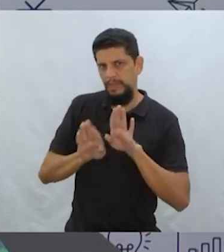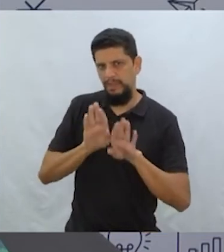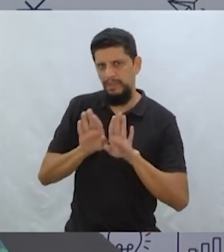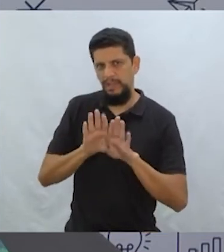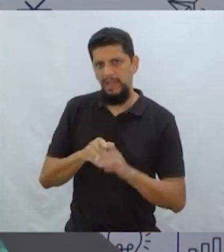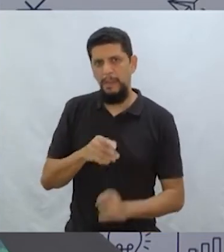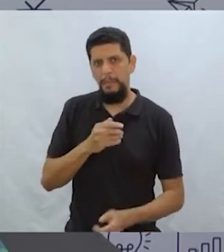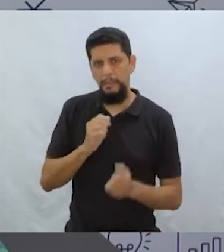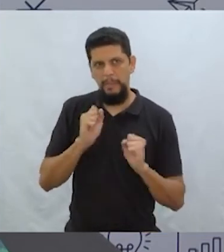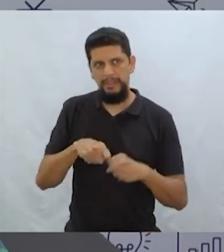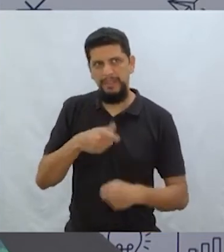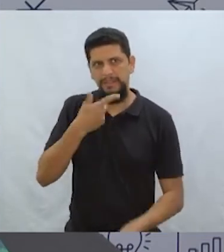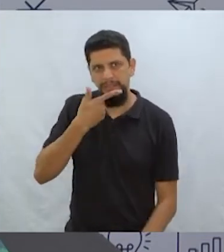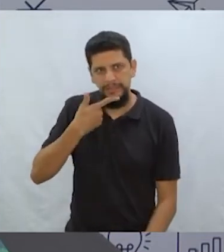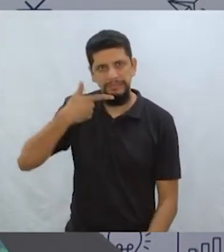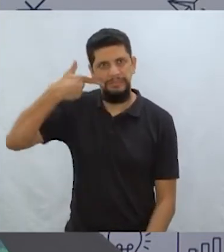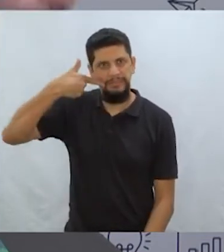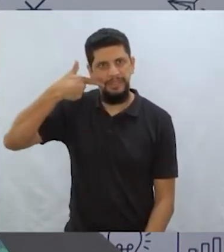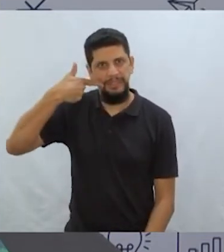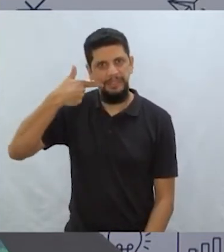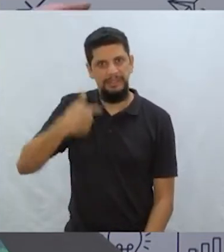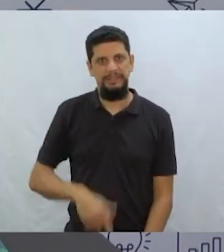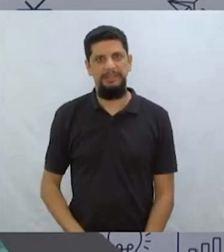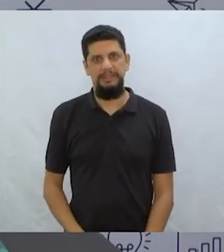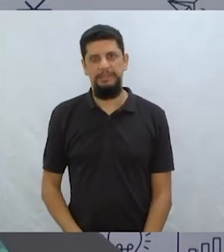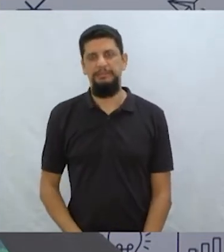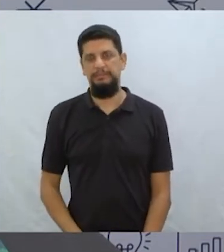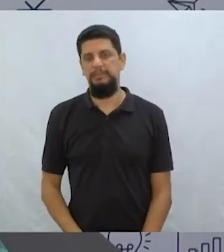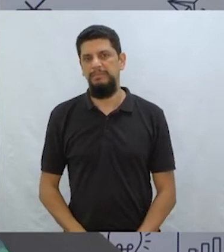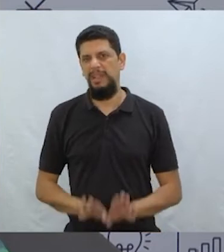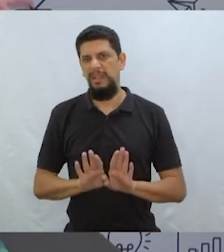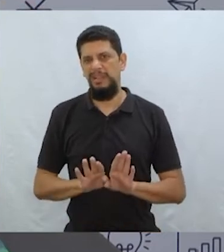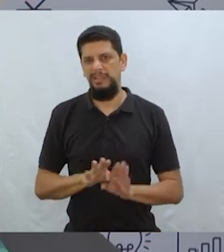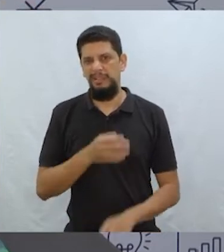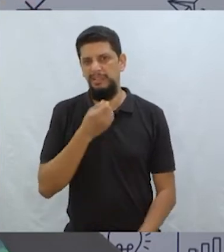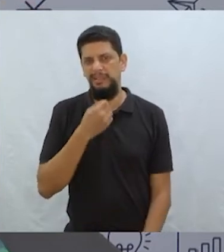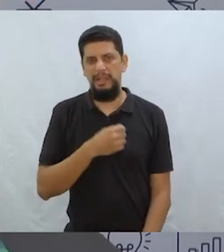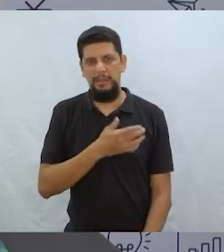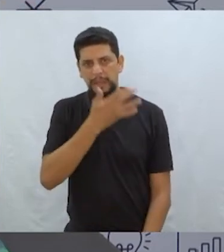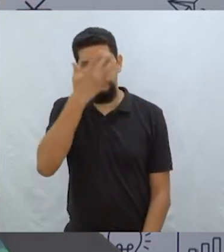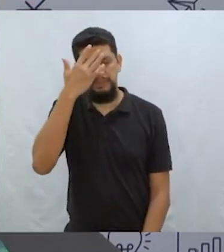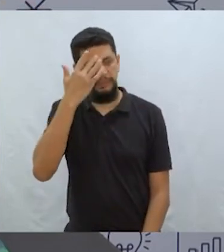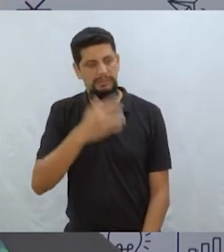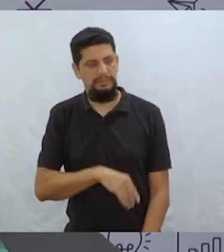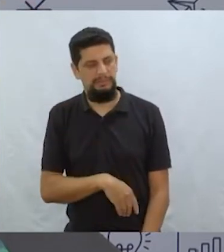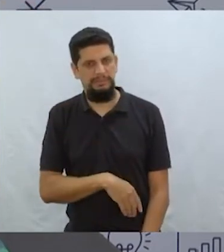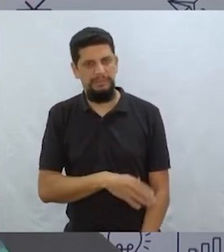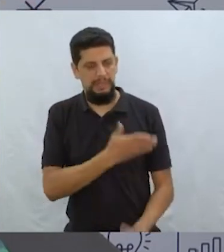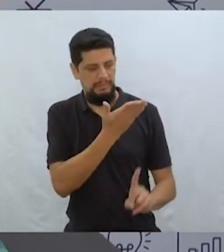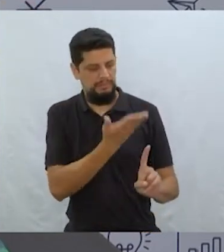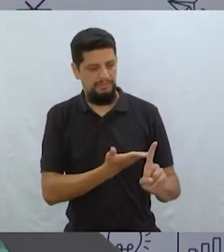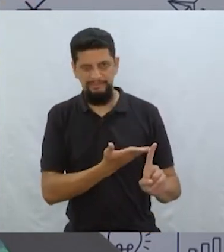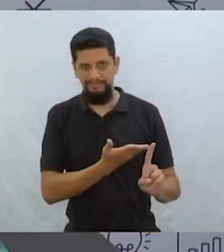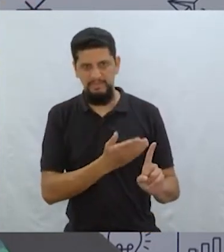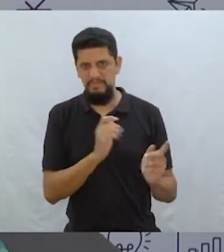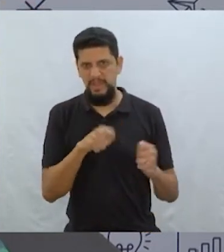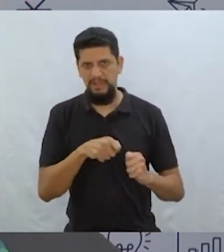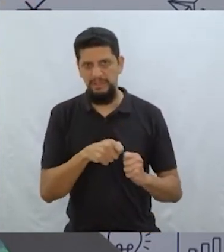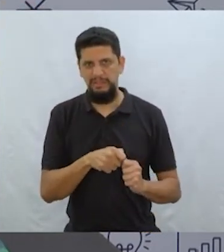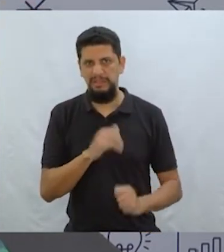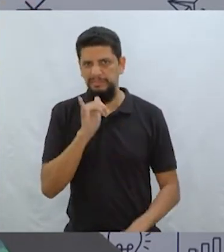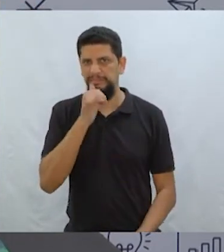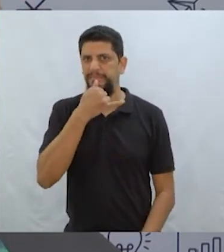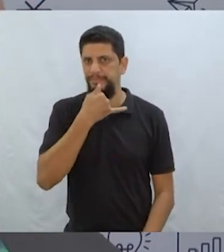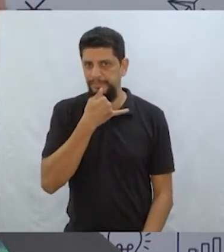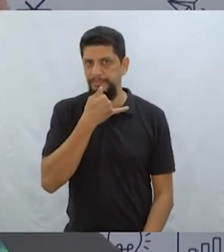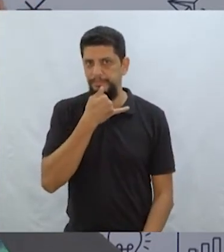vezes pode ser engraçado para aquele que está brincando com o bisavô mas aquele que está recebendo a brincadeira que é o bisavô pode